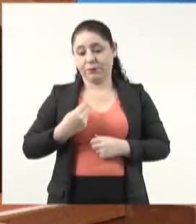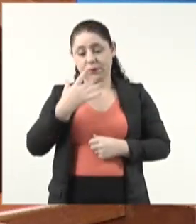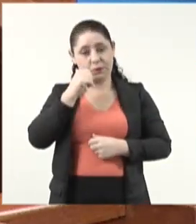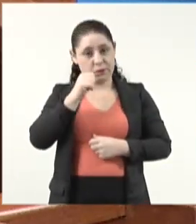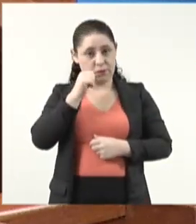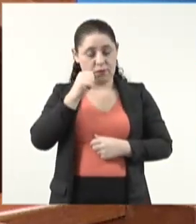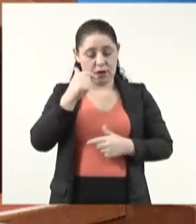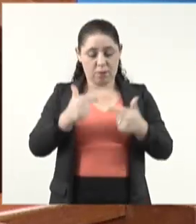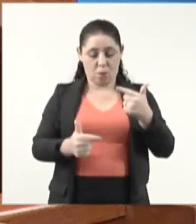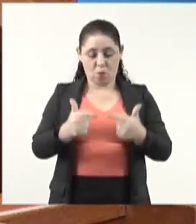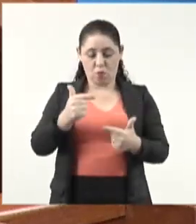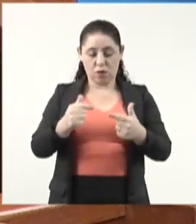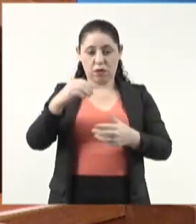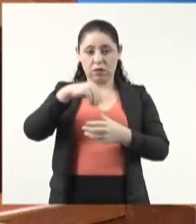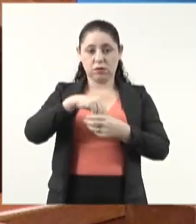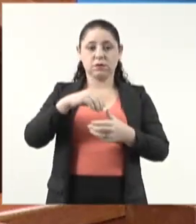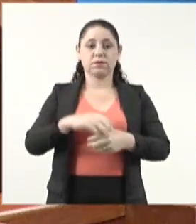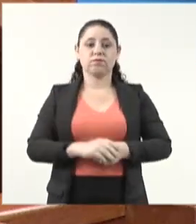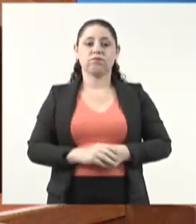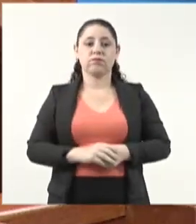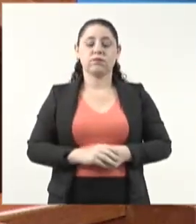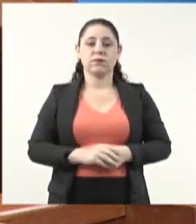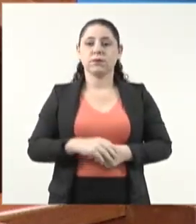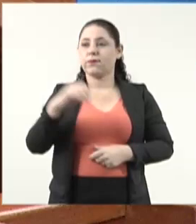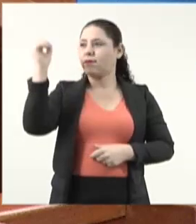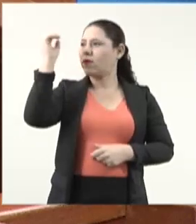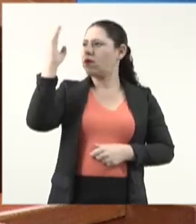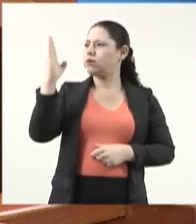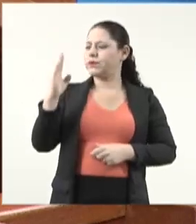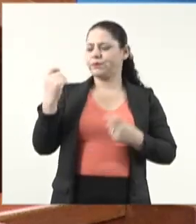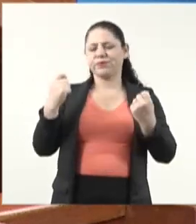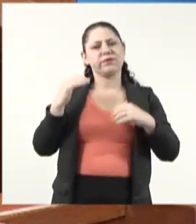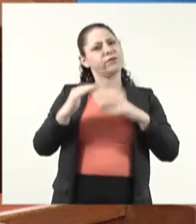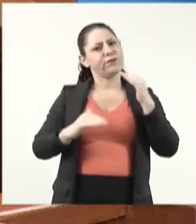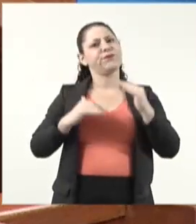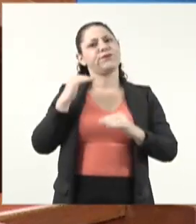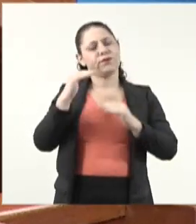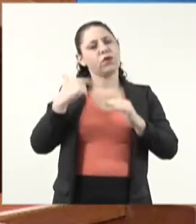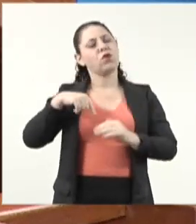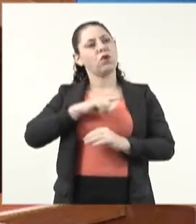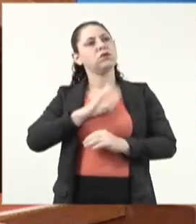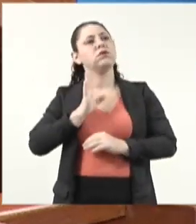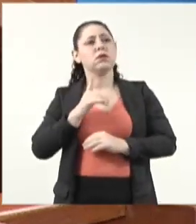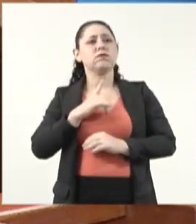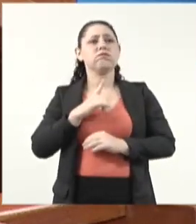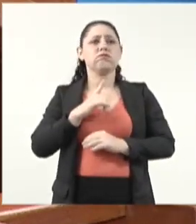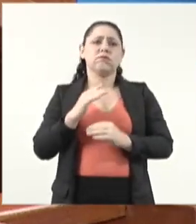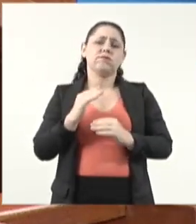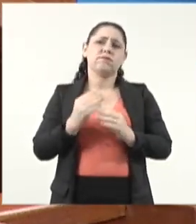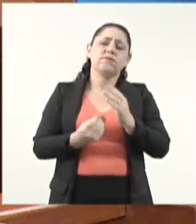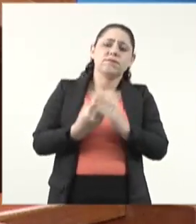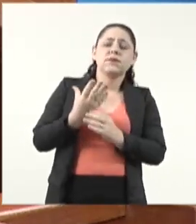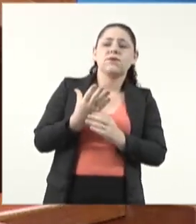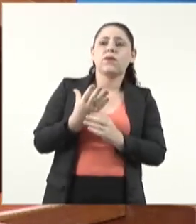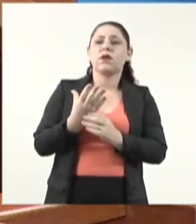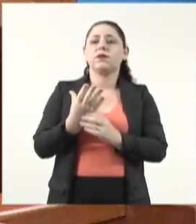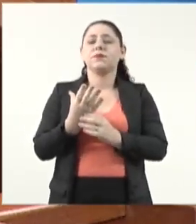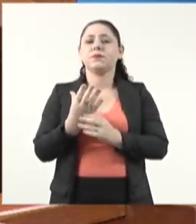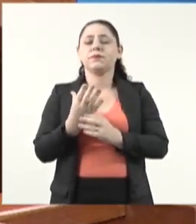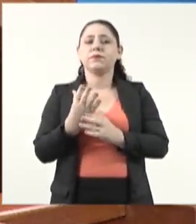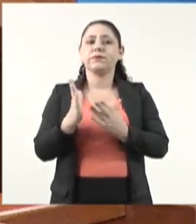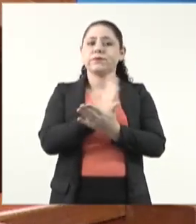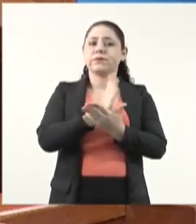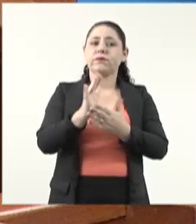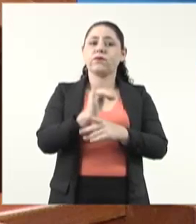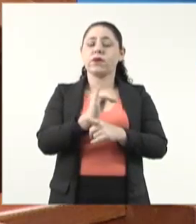mulheres no parlamento. Então, o Brasil precisa avançar. Nós já avançamos criando esses elementos